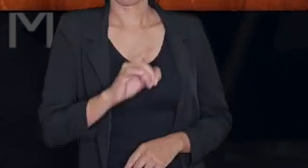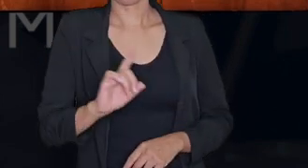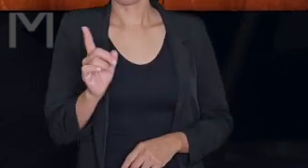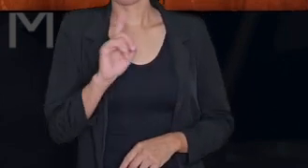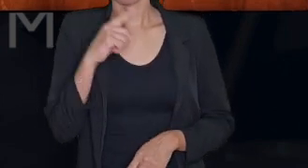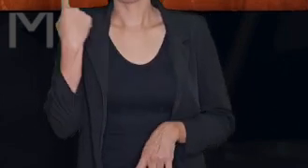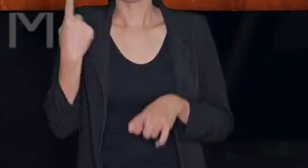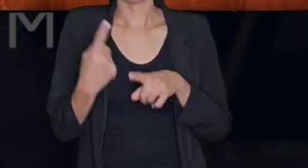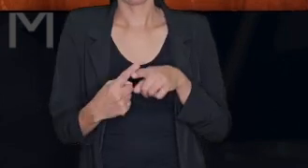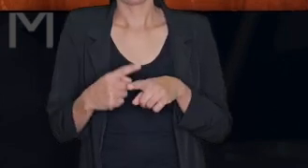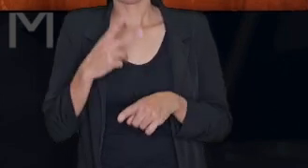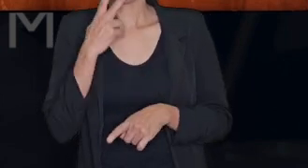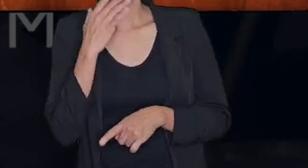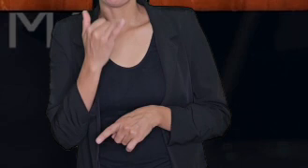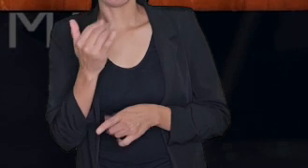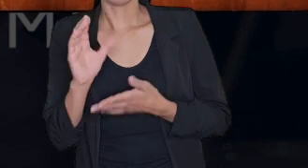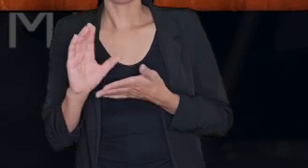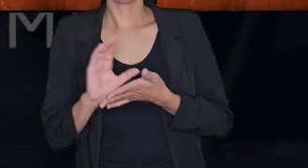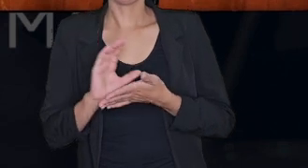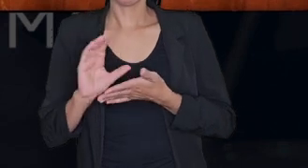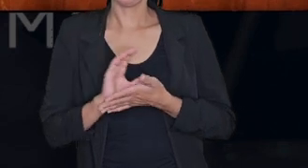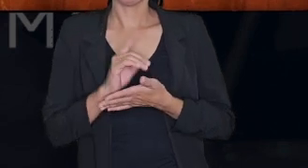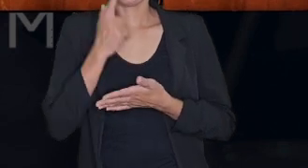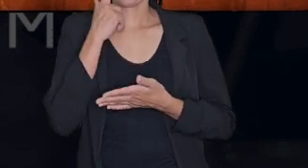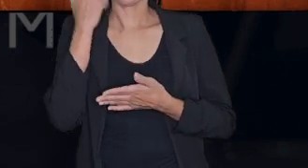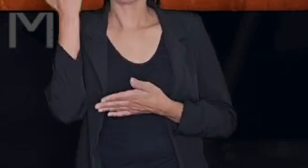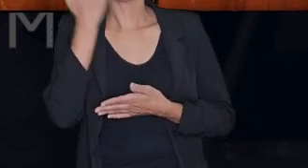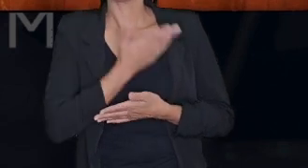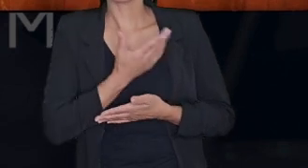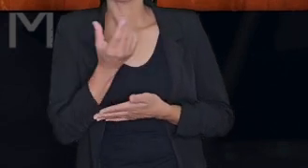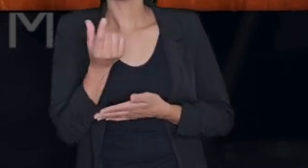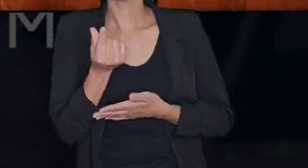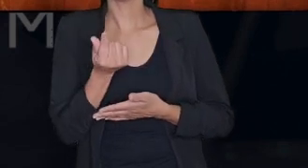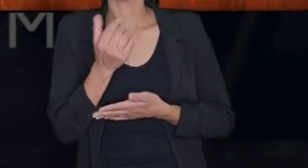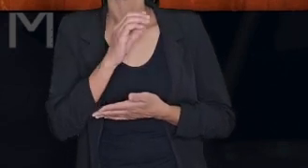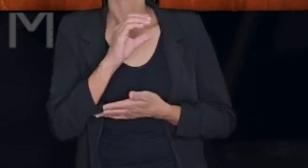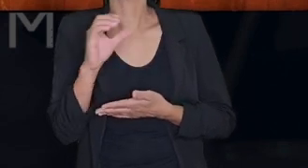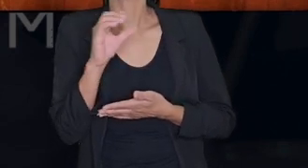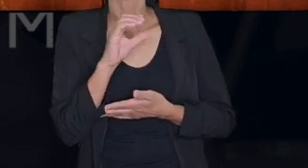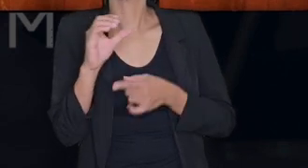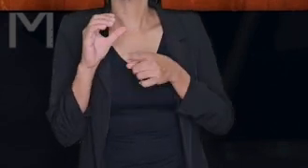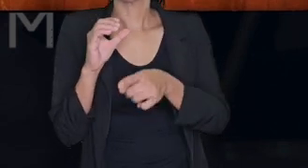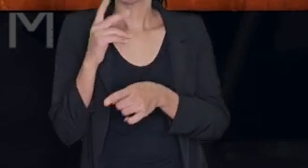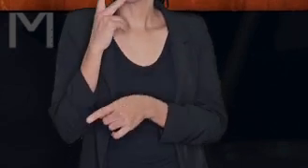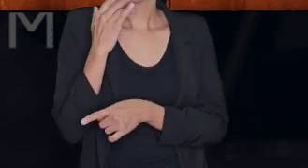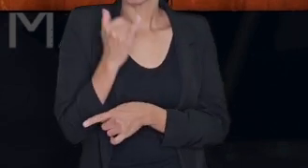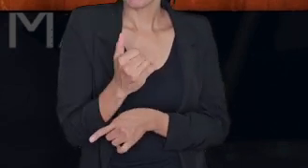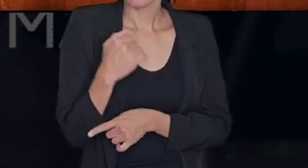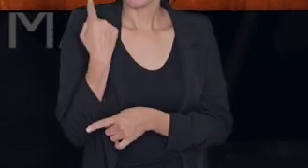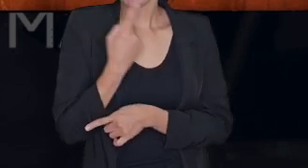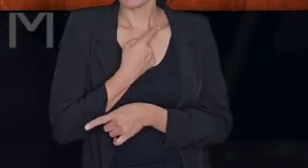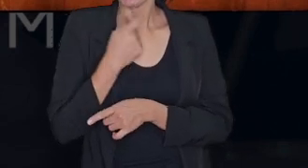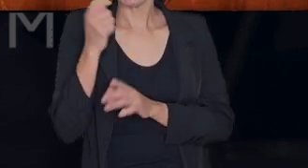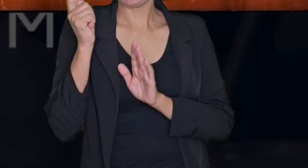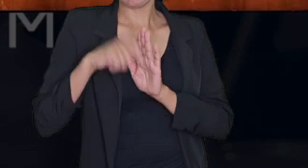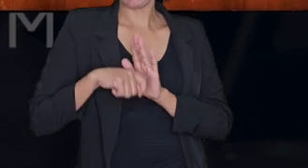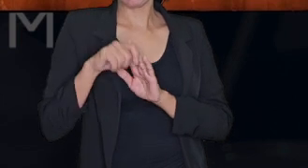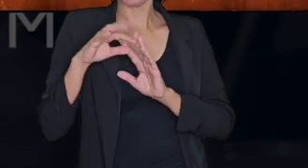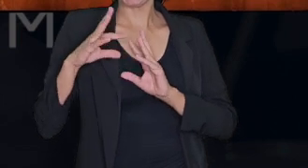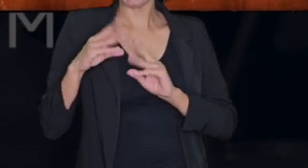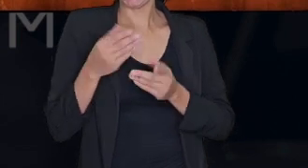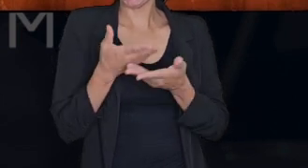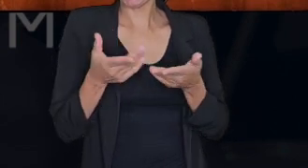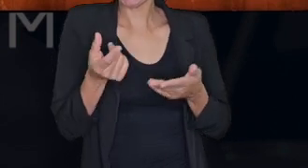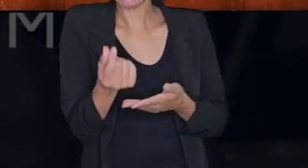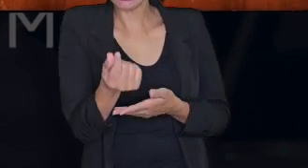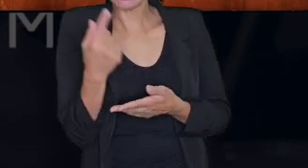esse imóvel já não era de papai, porque papai recebeu o dinheiro. Olha a prova de que o dinheiro está na conta de papai. A